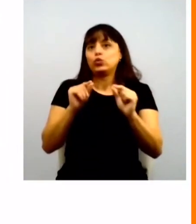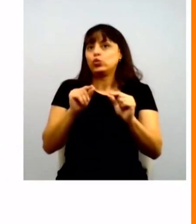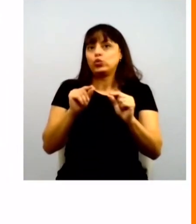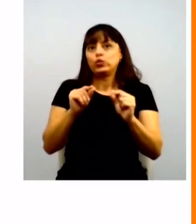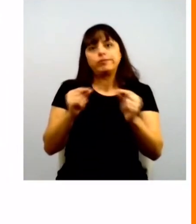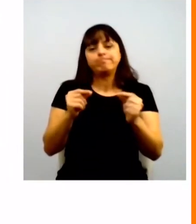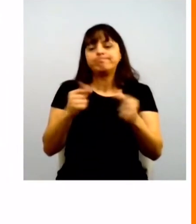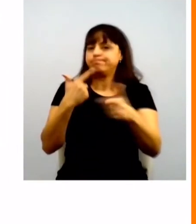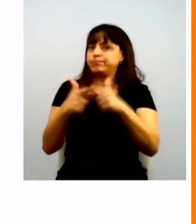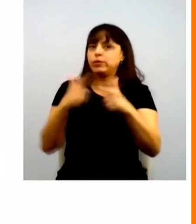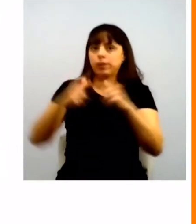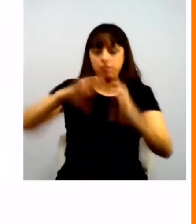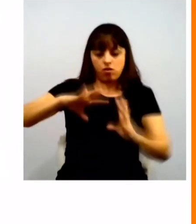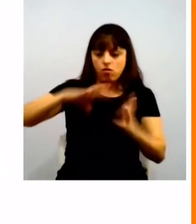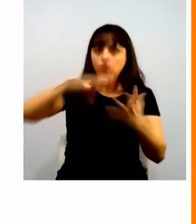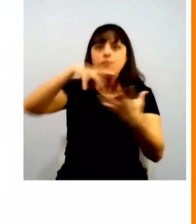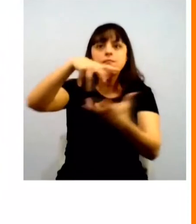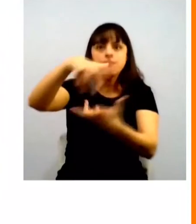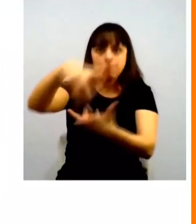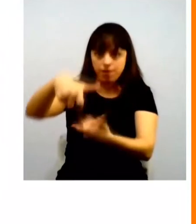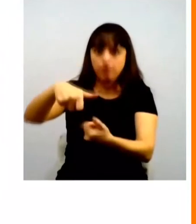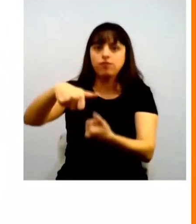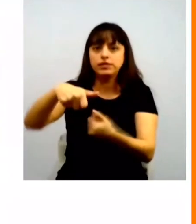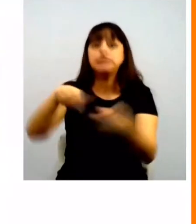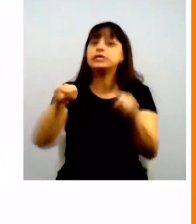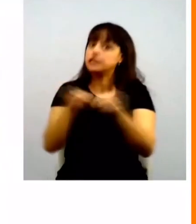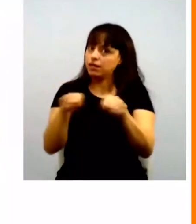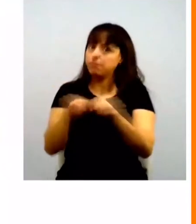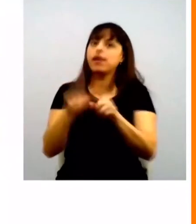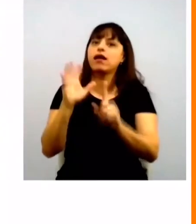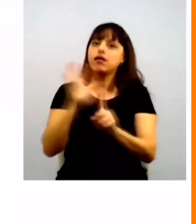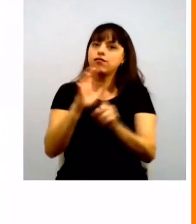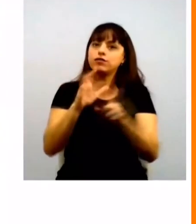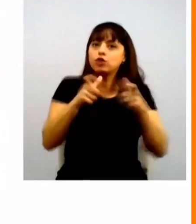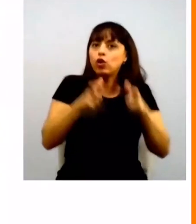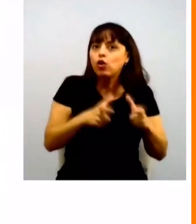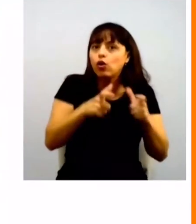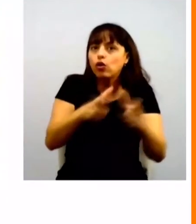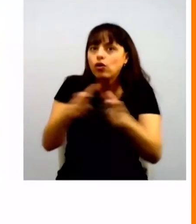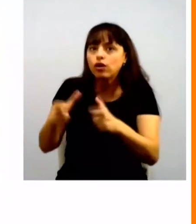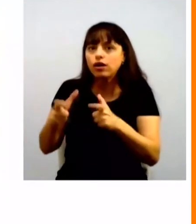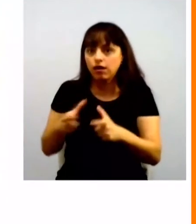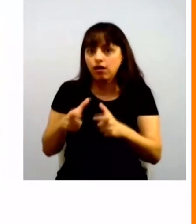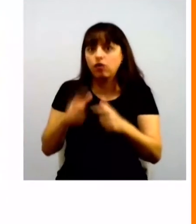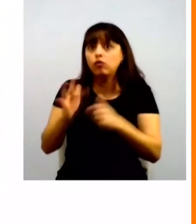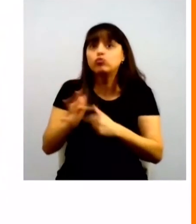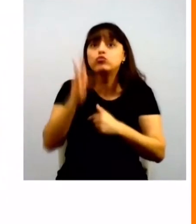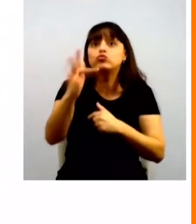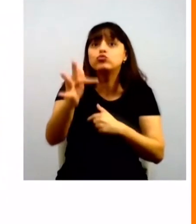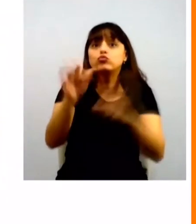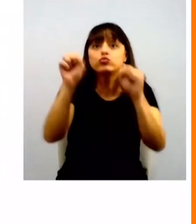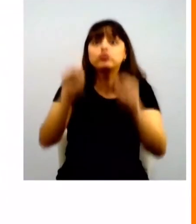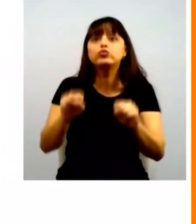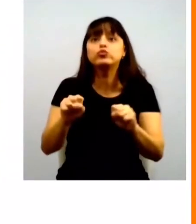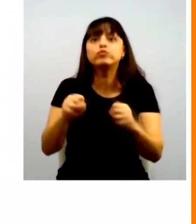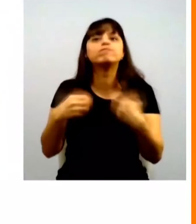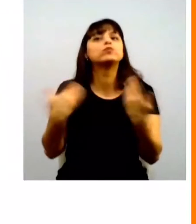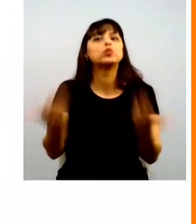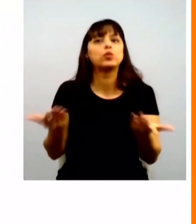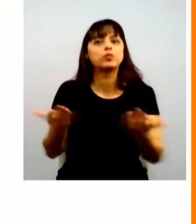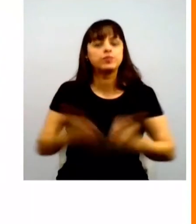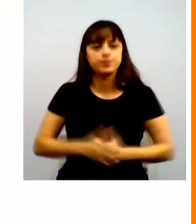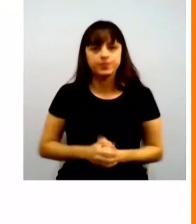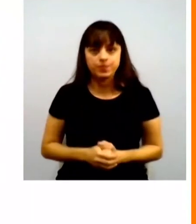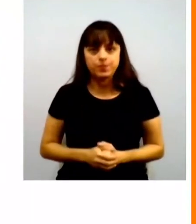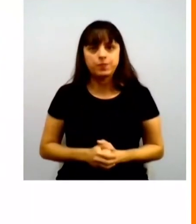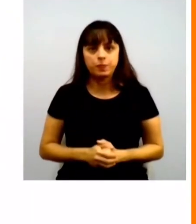que também tem uma transação local a uma situação posterior. A primeira estratégia, que me parece